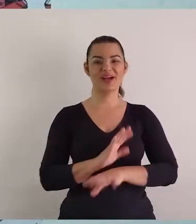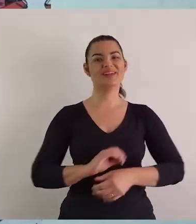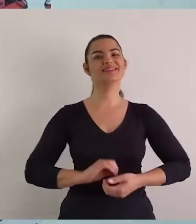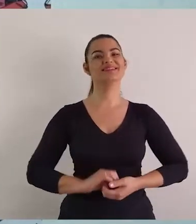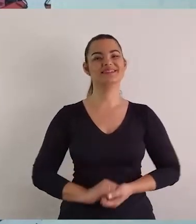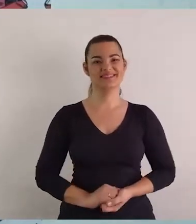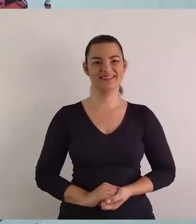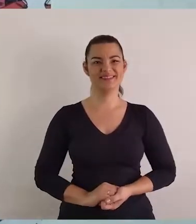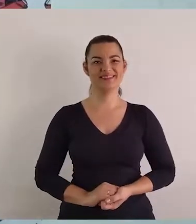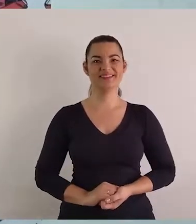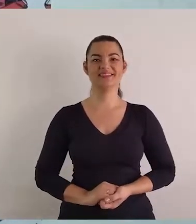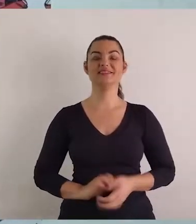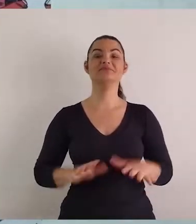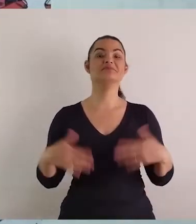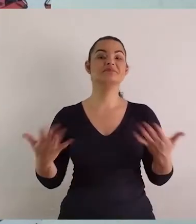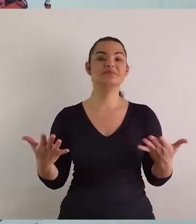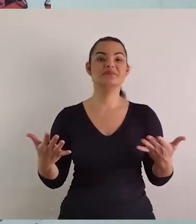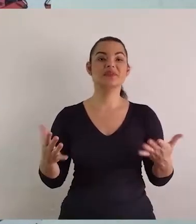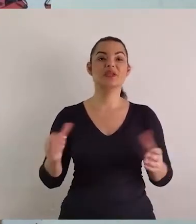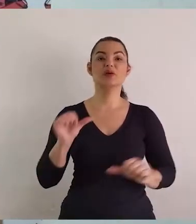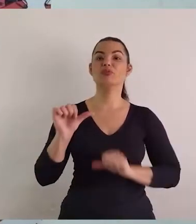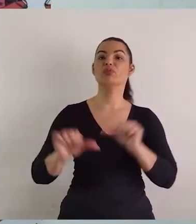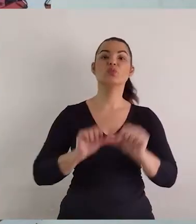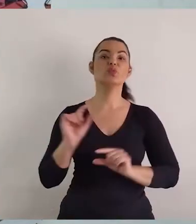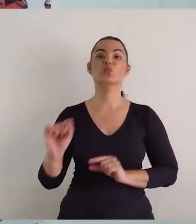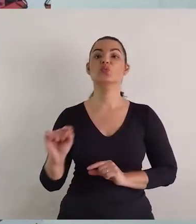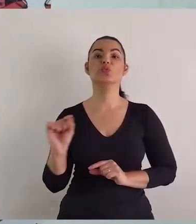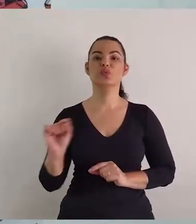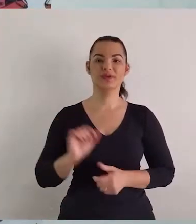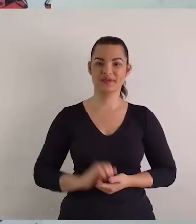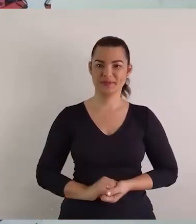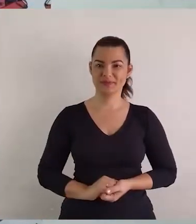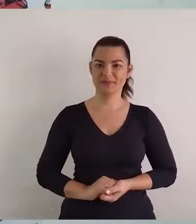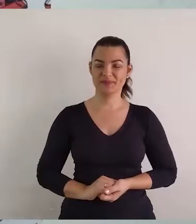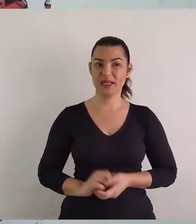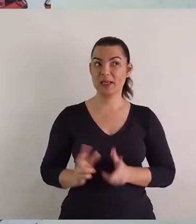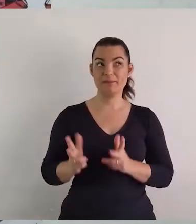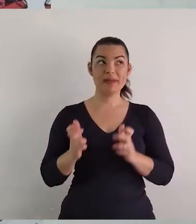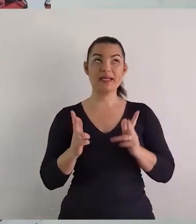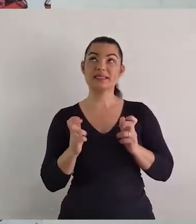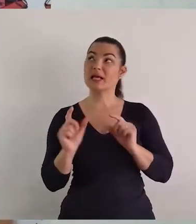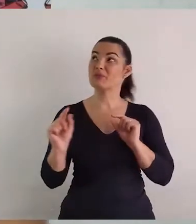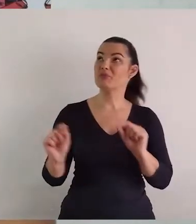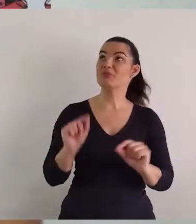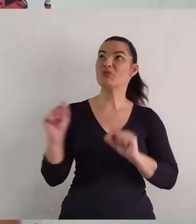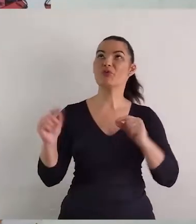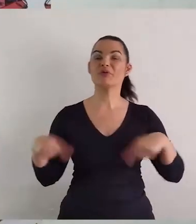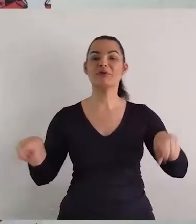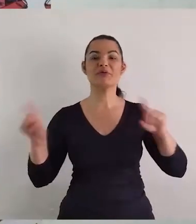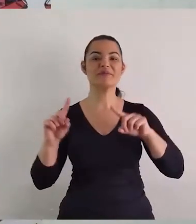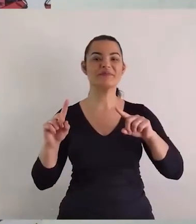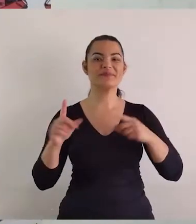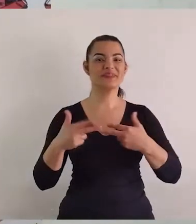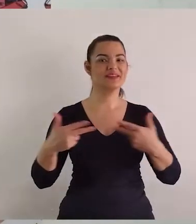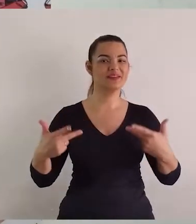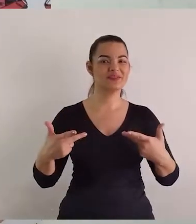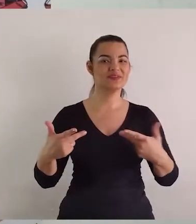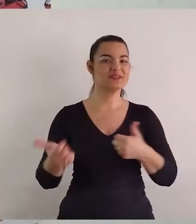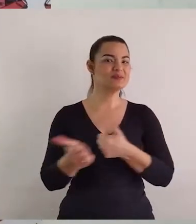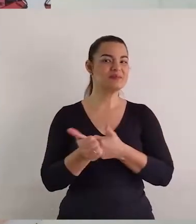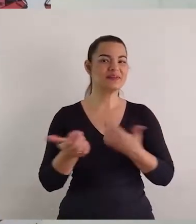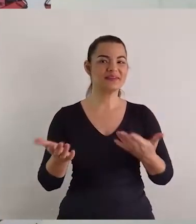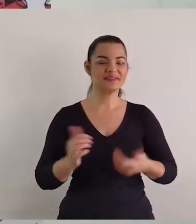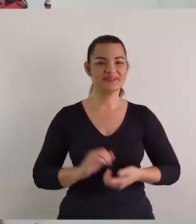Pronto! E aí? Como está a sua percepção de tudo que você tem à sua